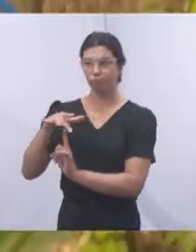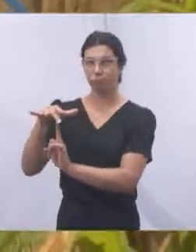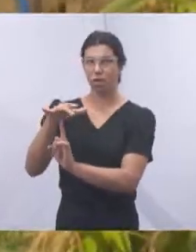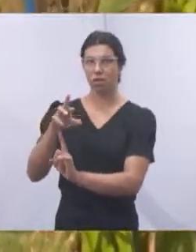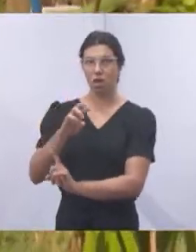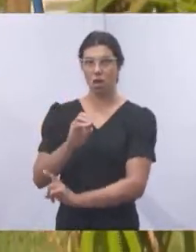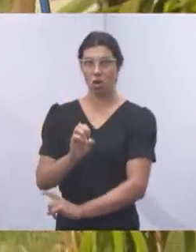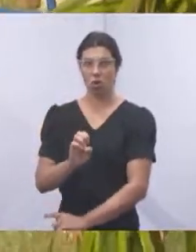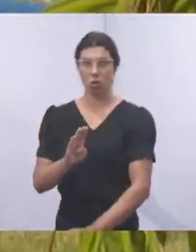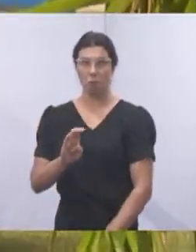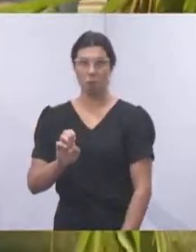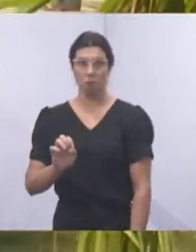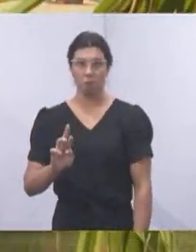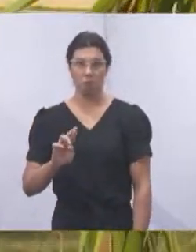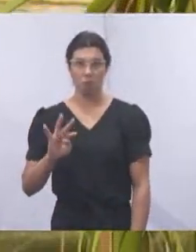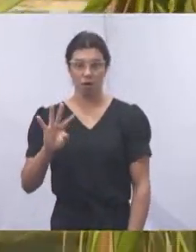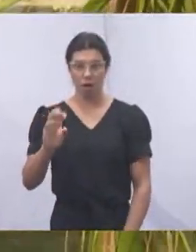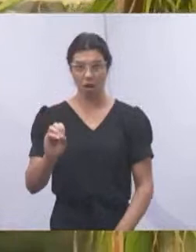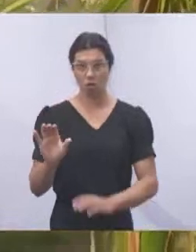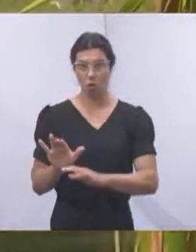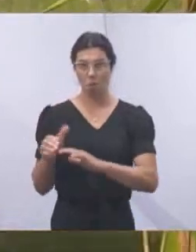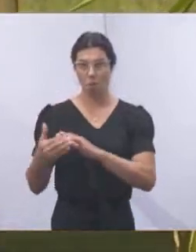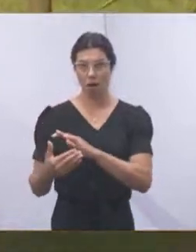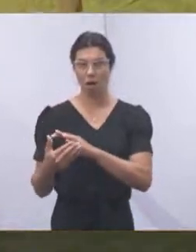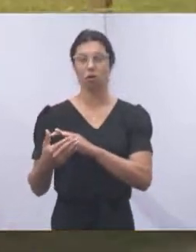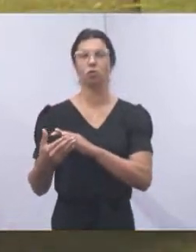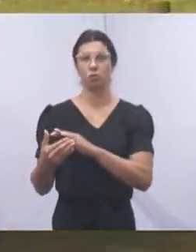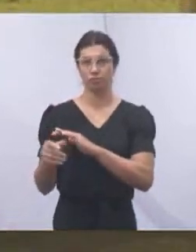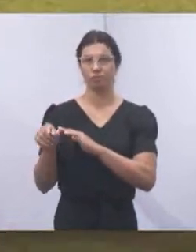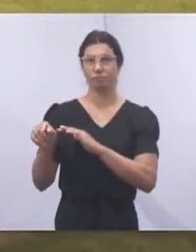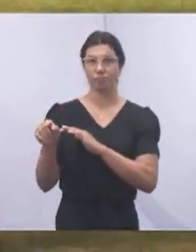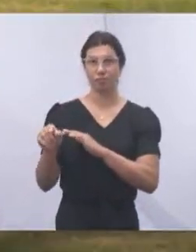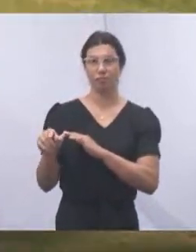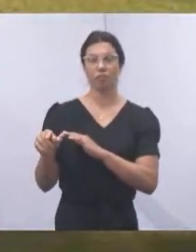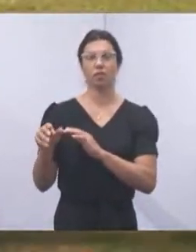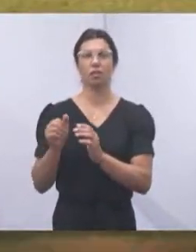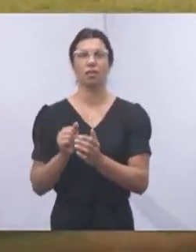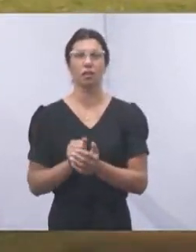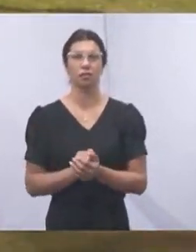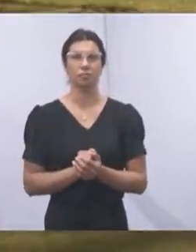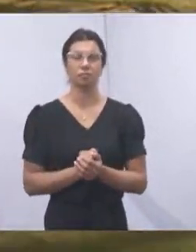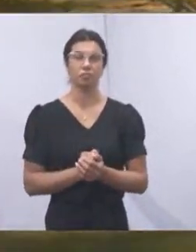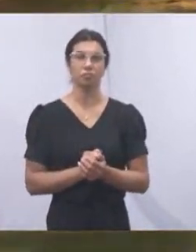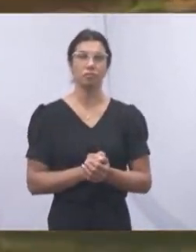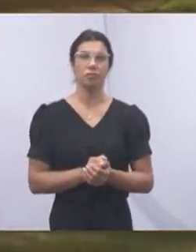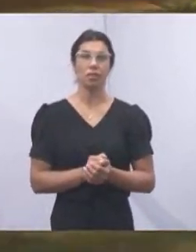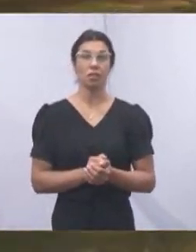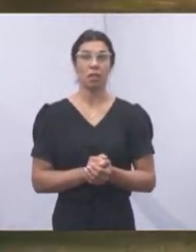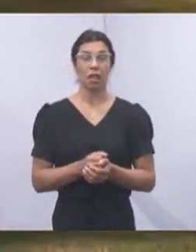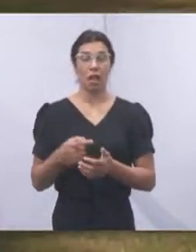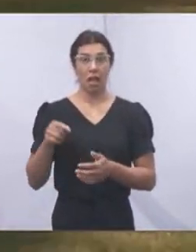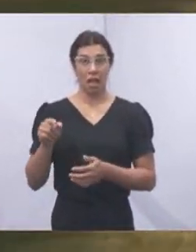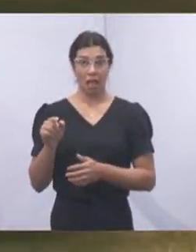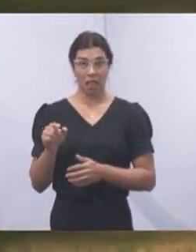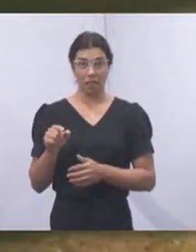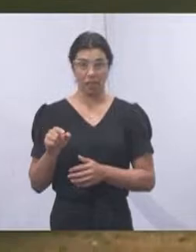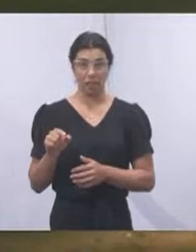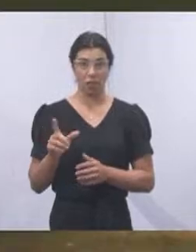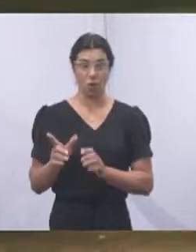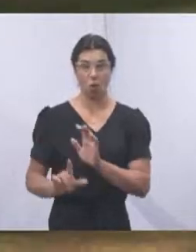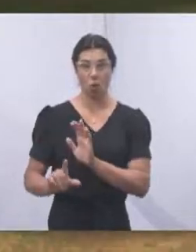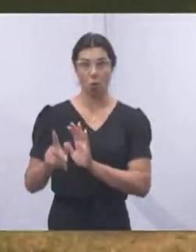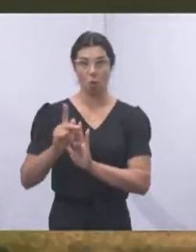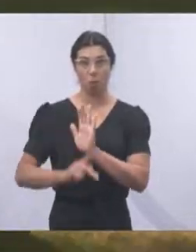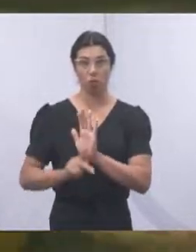Silva Francelino, que fica no bairro Bandeira Branca 1, região oeste da cidade. A propositura é